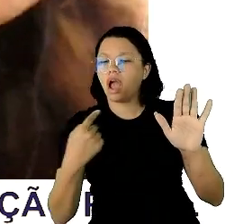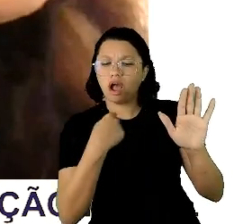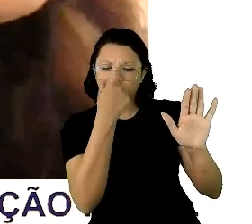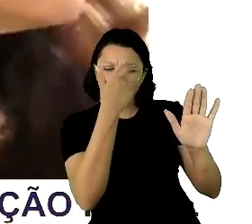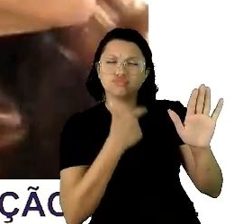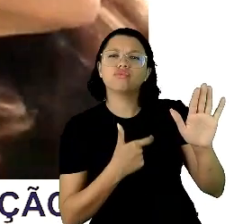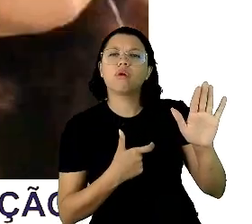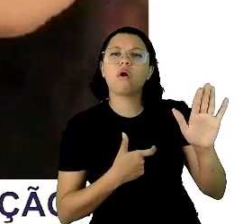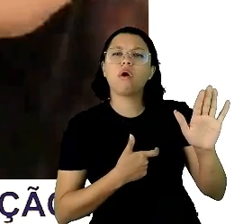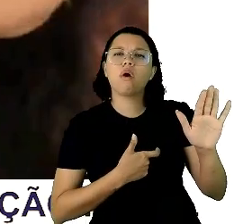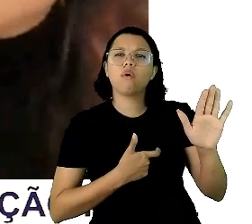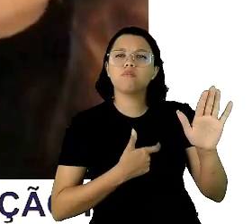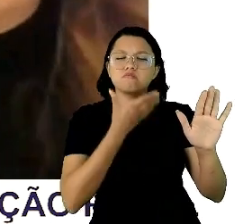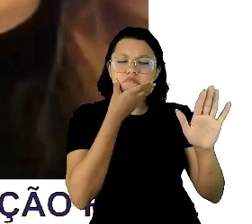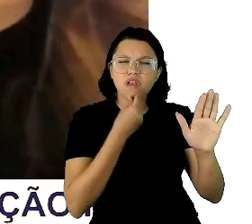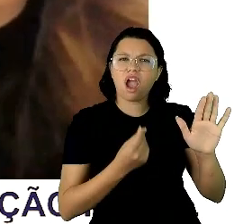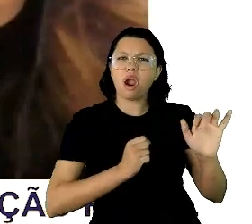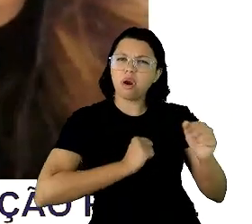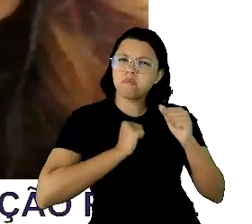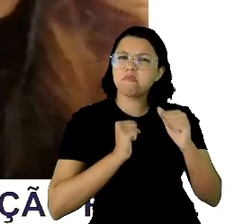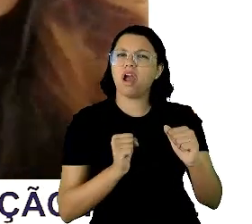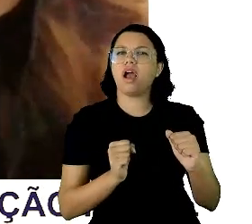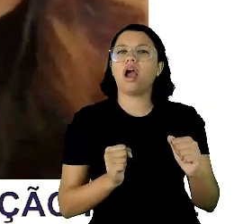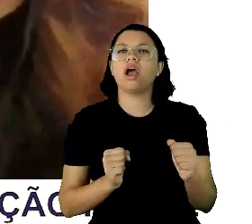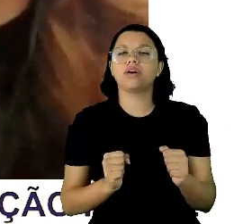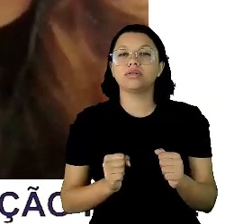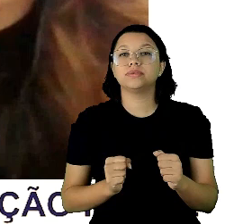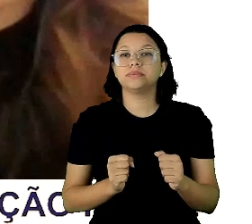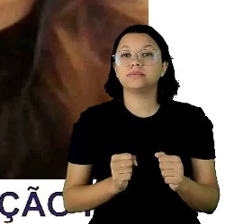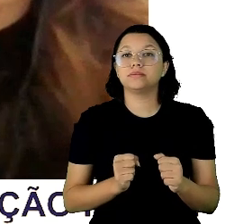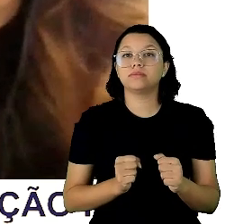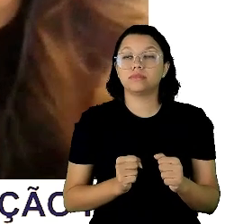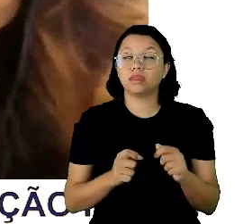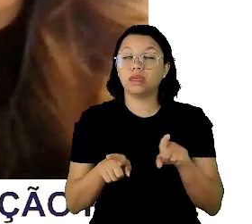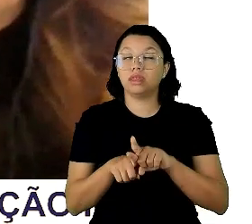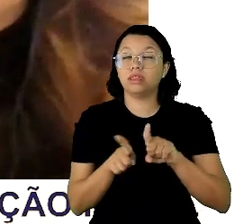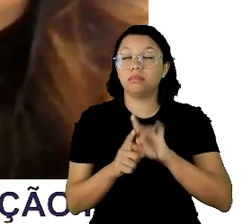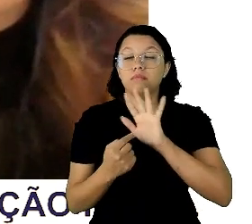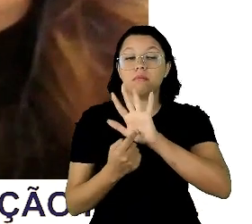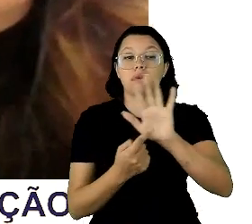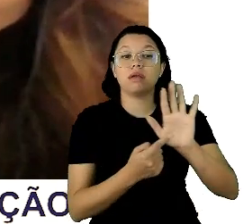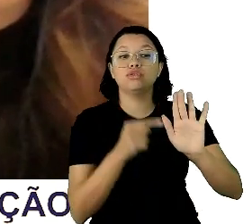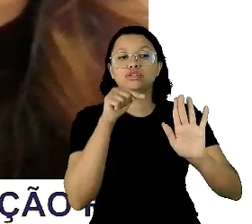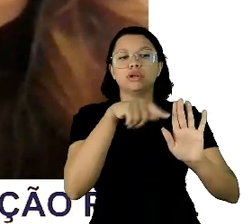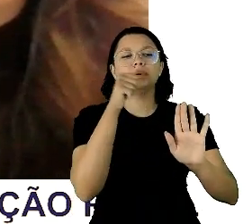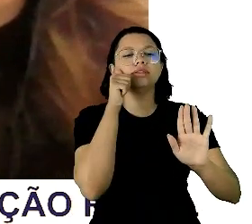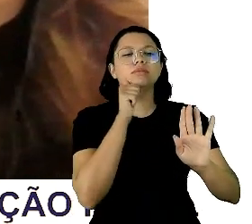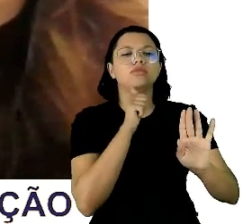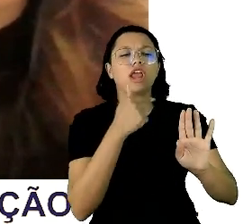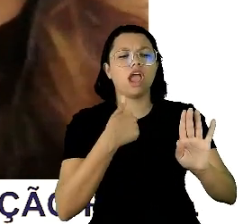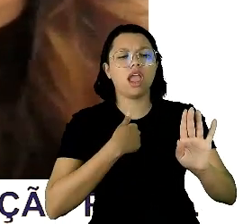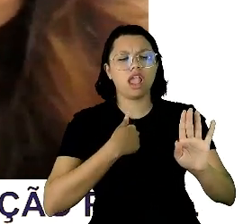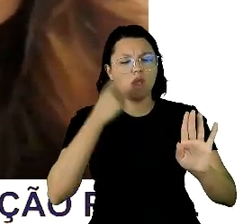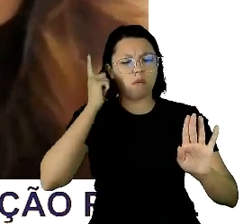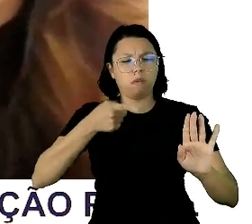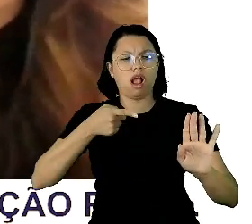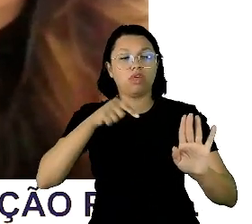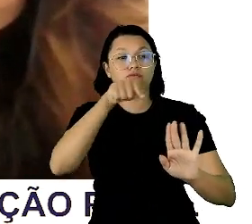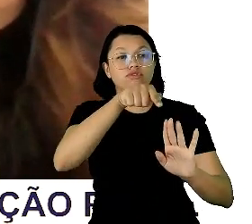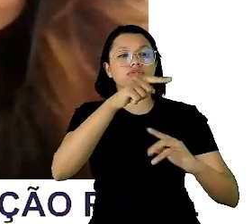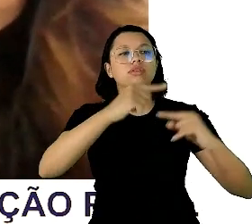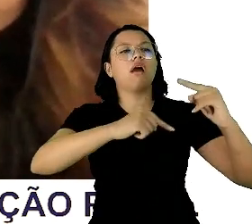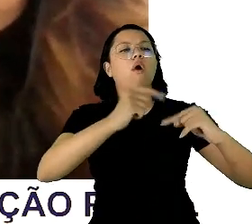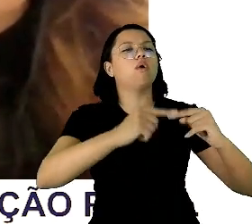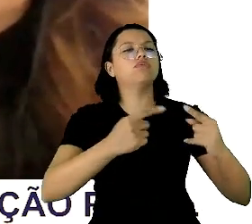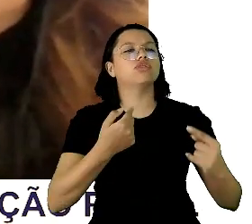como eles são poderosos, e para mostrar para a mulher que aqui quem manda sou eu, e você é um objeto e eu